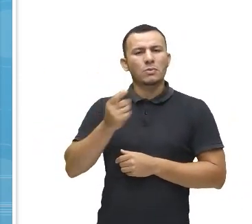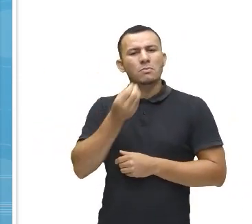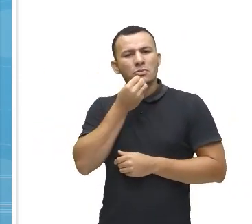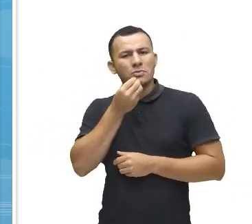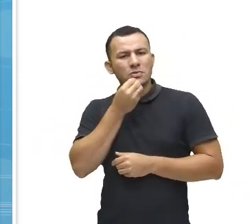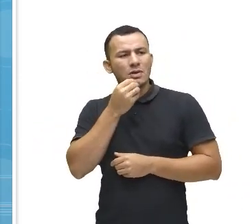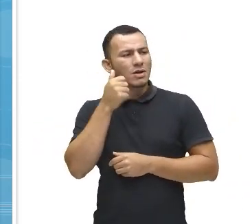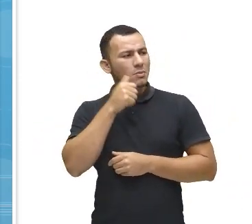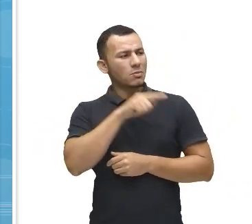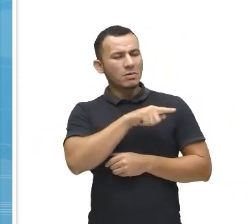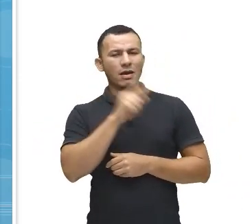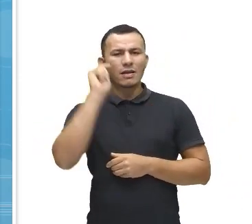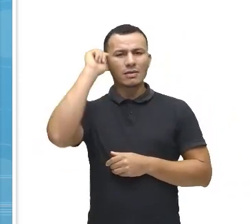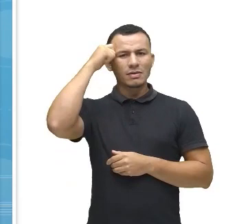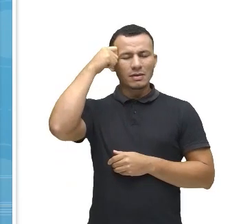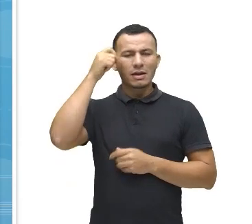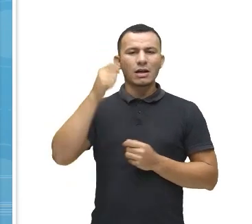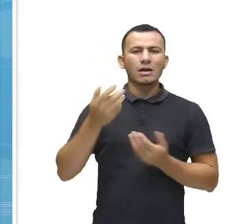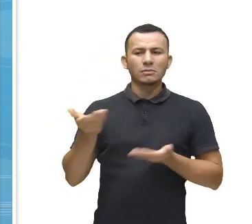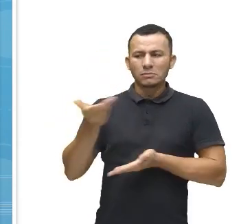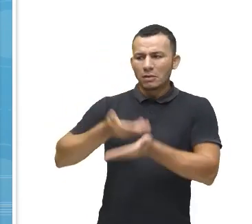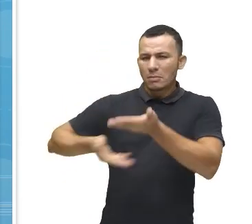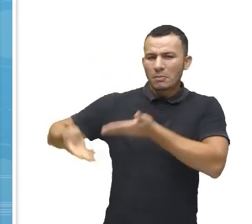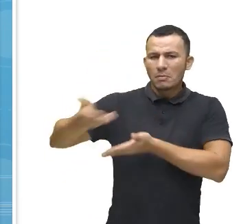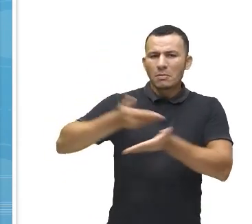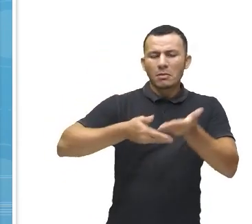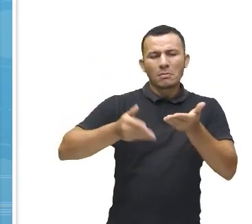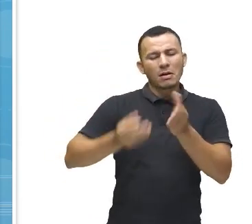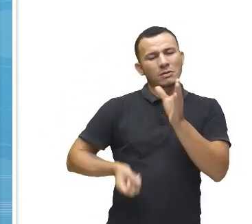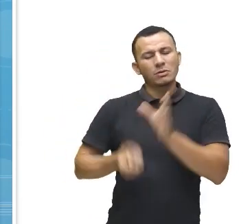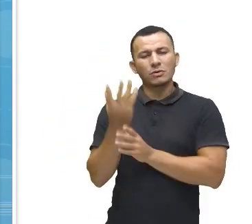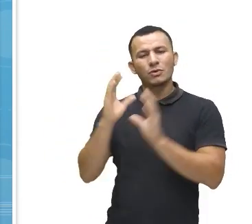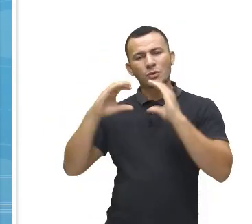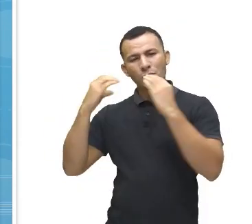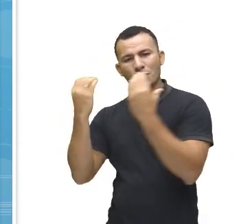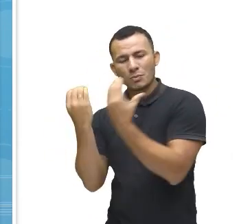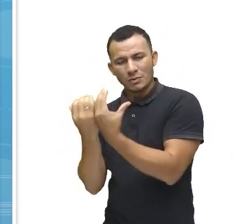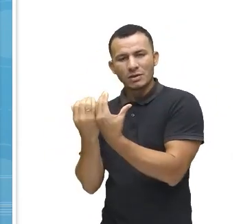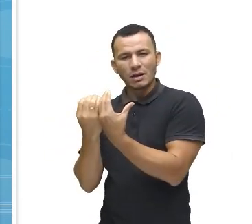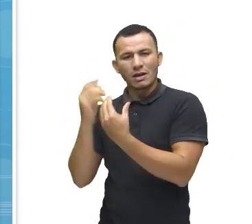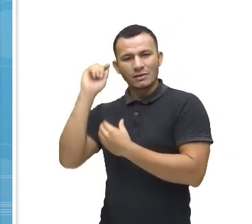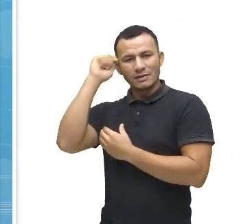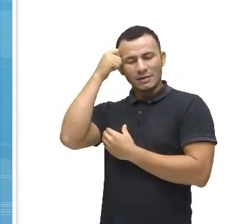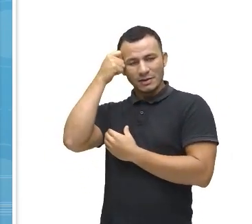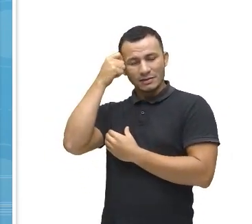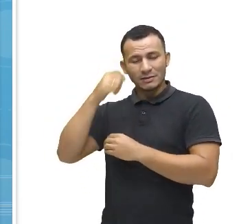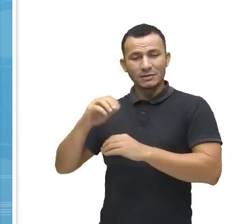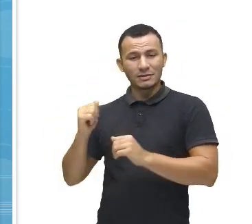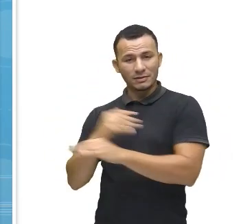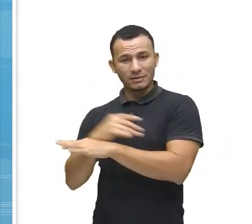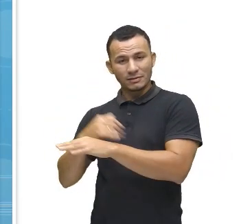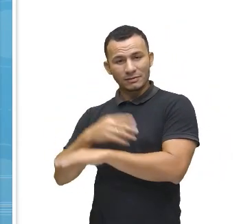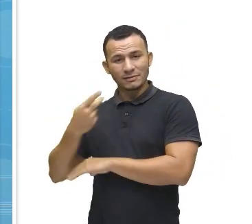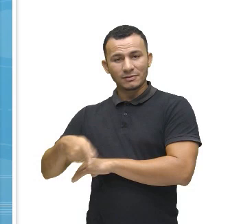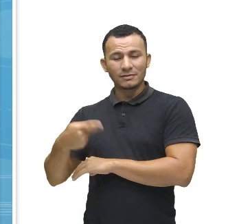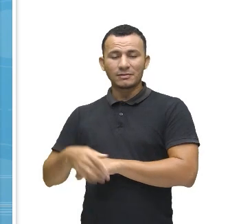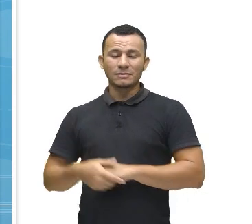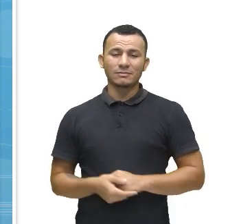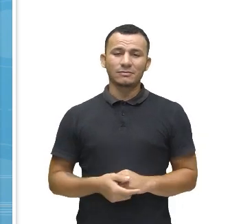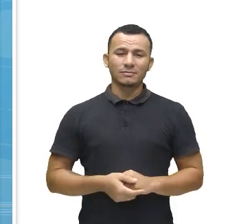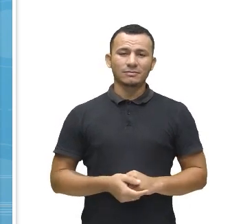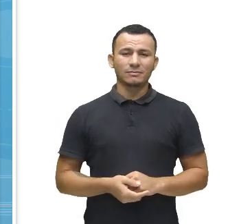hoje ajudou a formou o Quilombo Urbano Barranco de São Benedito. Vamos lá, gente.